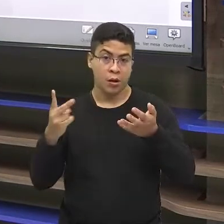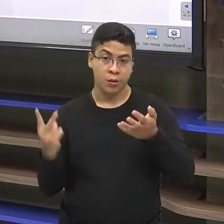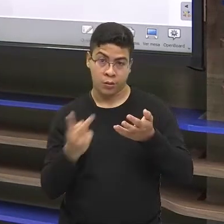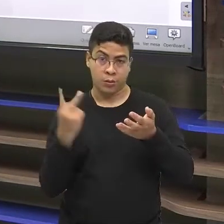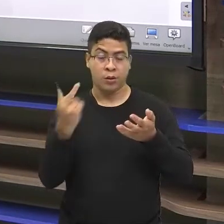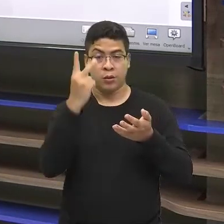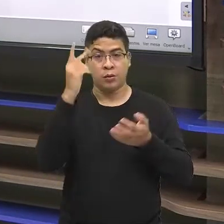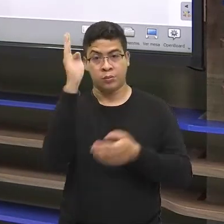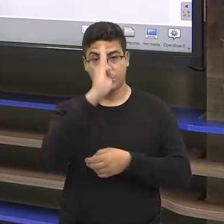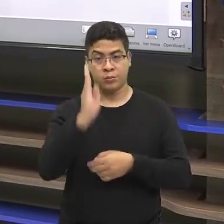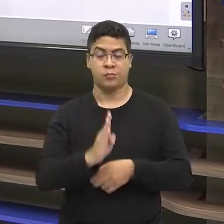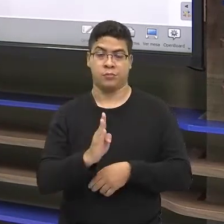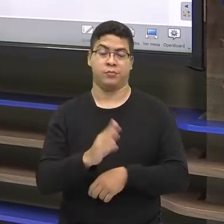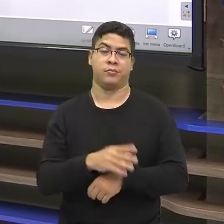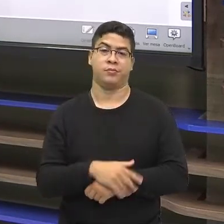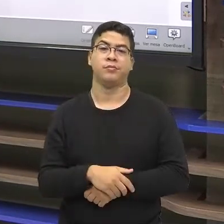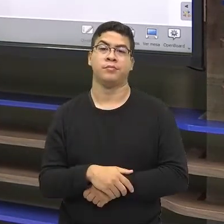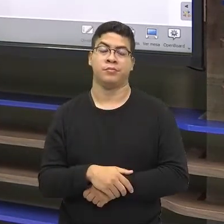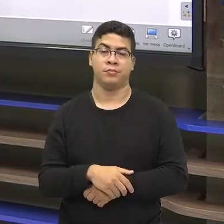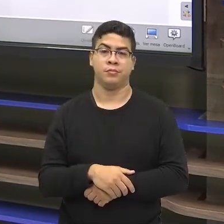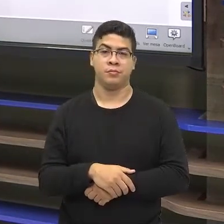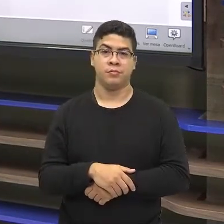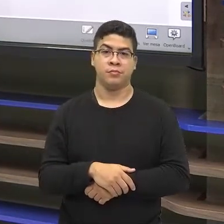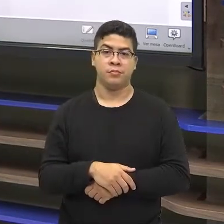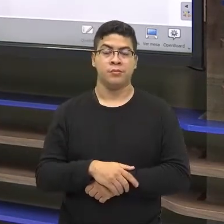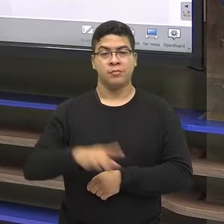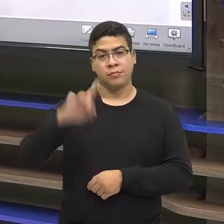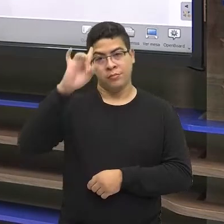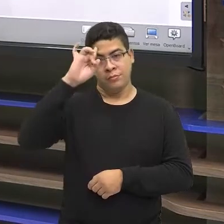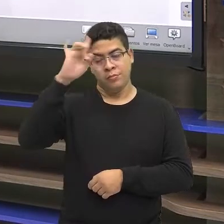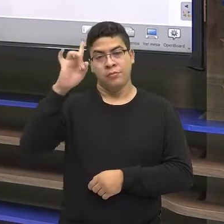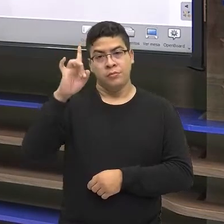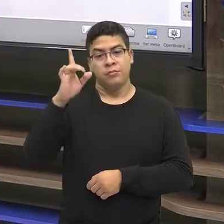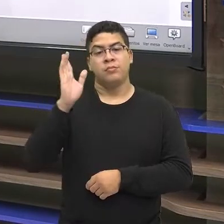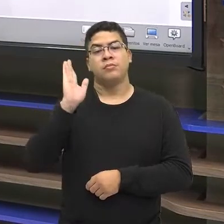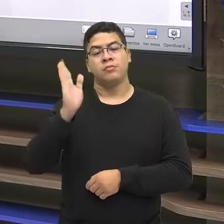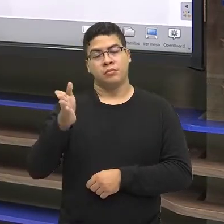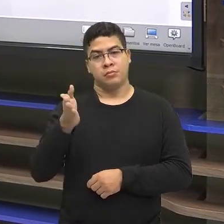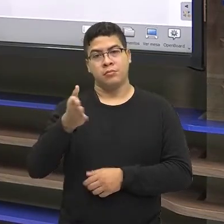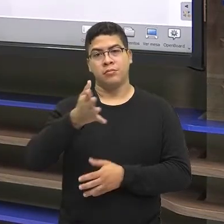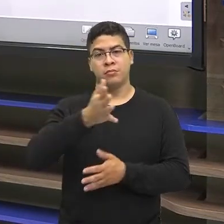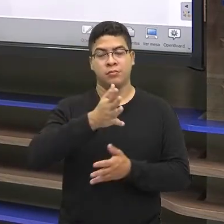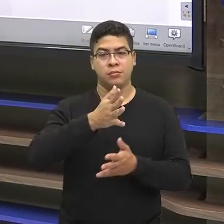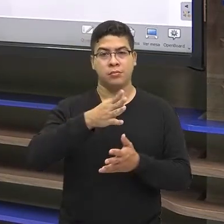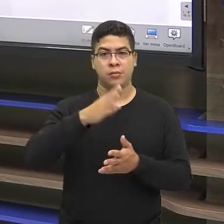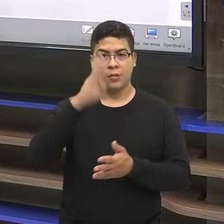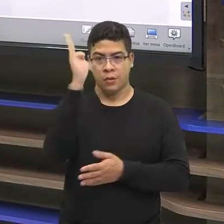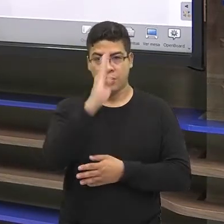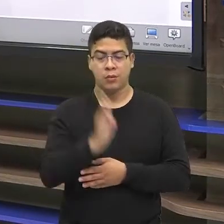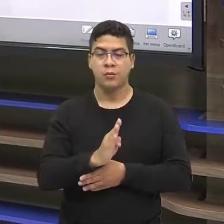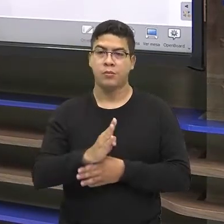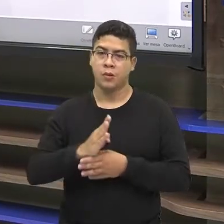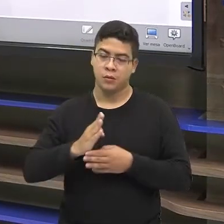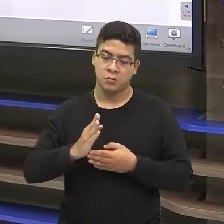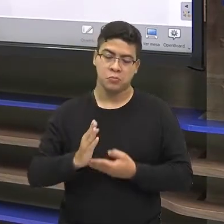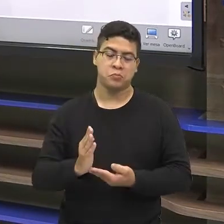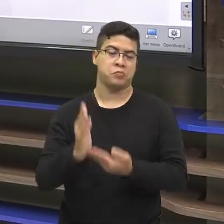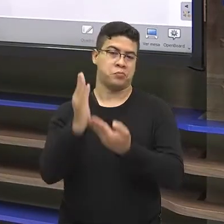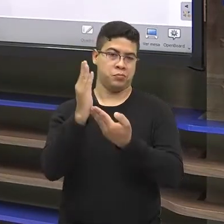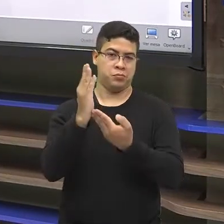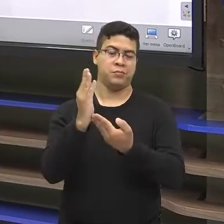do Brasil. Então, ele vai trazer aí essa ideia de nacionalização do Brasil, ok? Então, essa é a ideia aí de